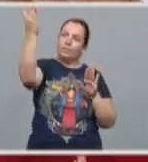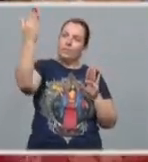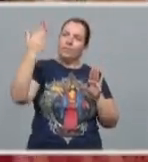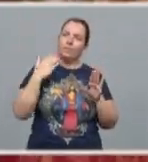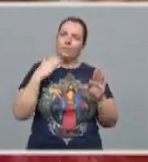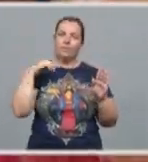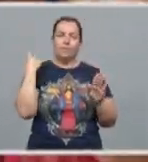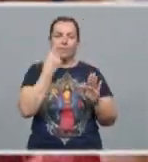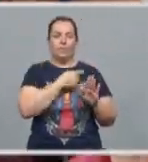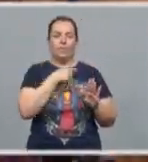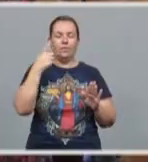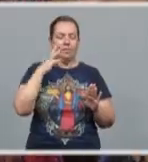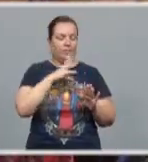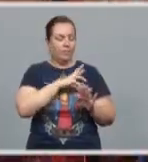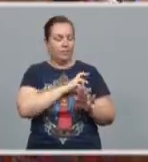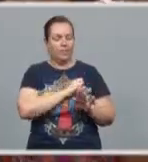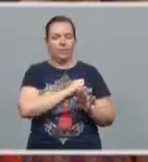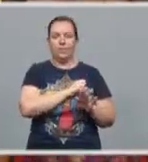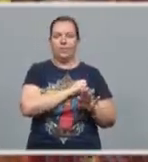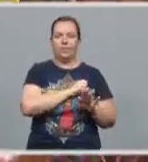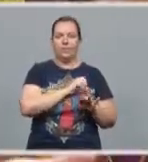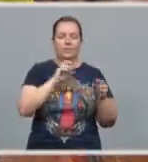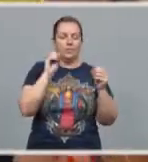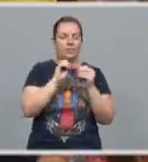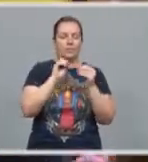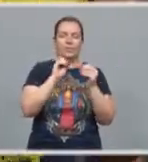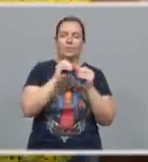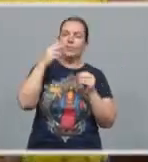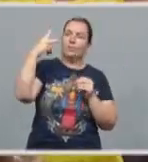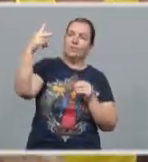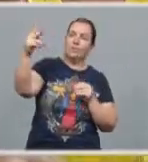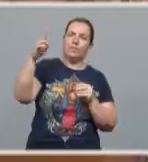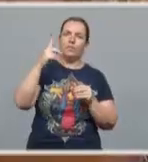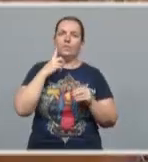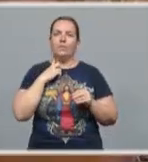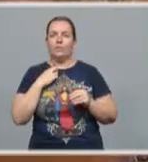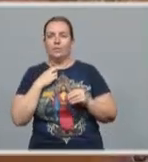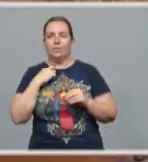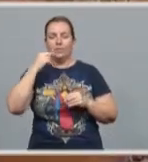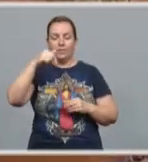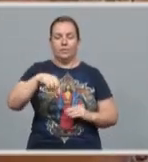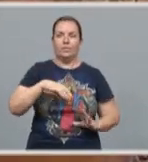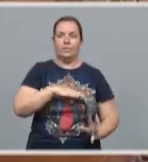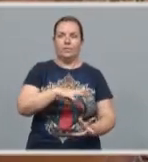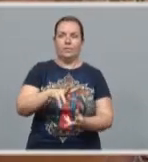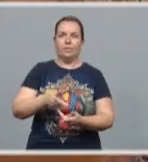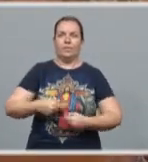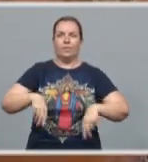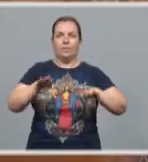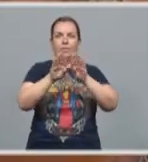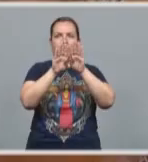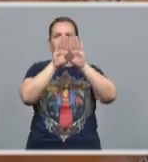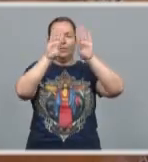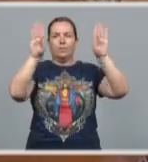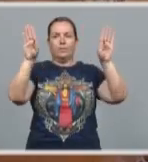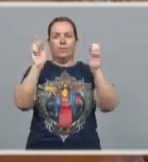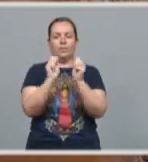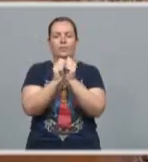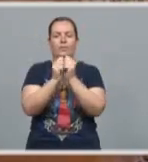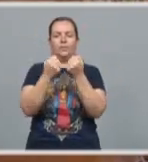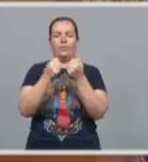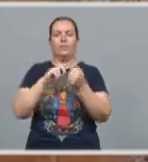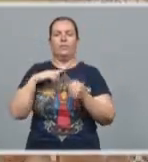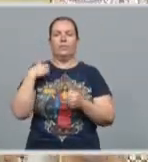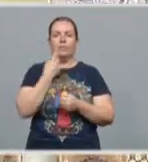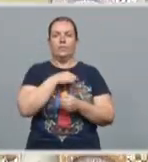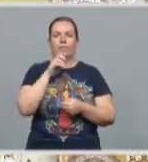vosso nome, venha a nós o vosso reino, seja feita a vossa vontade, assim na terra como